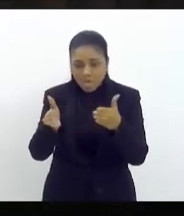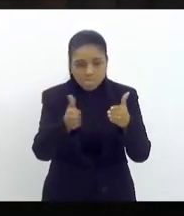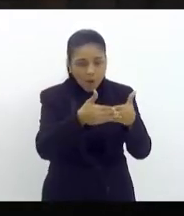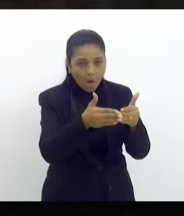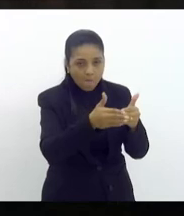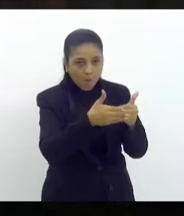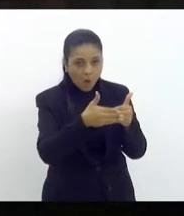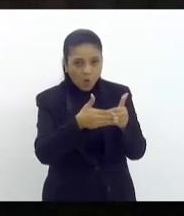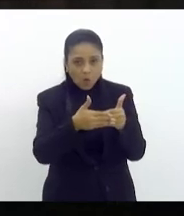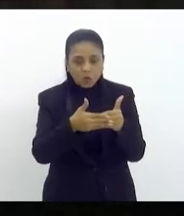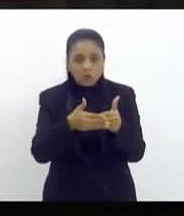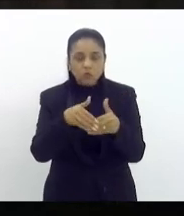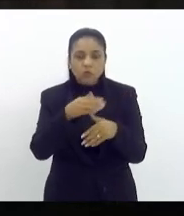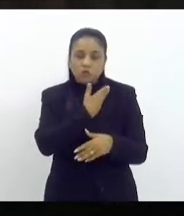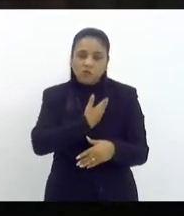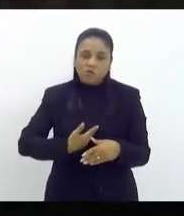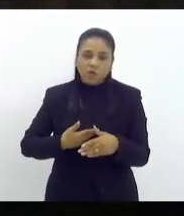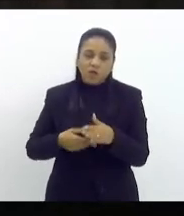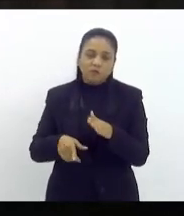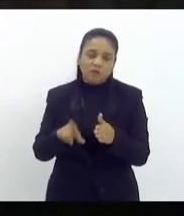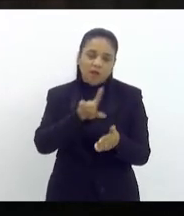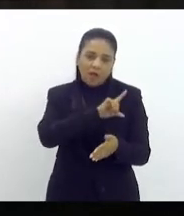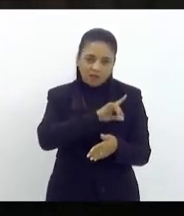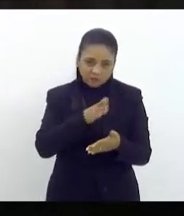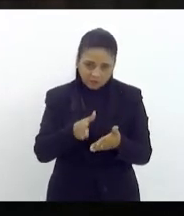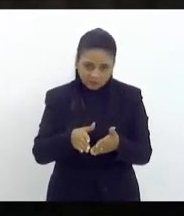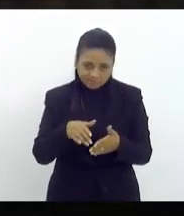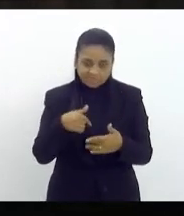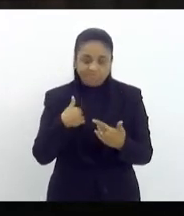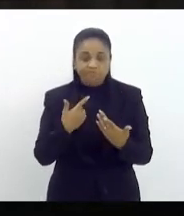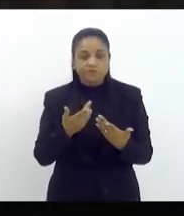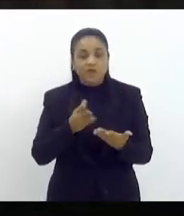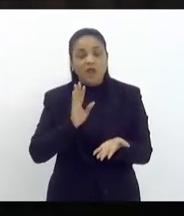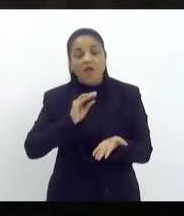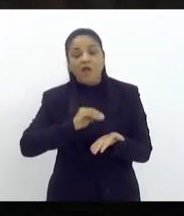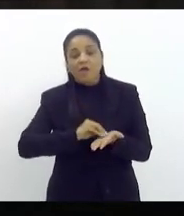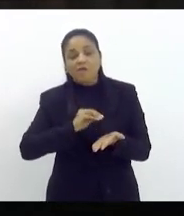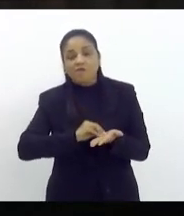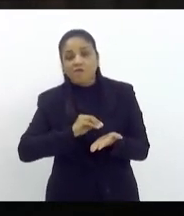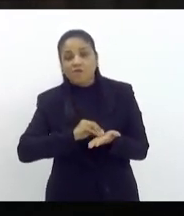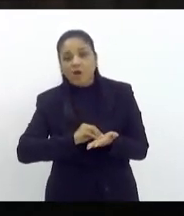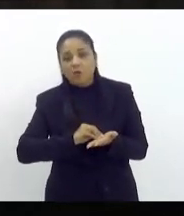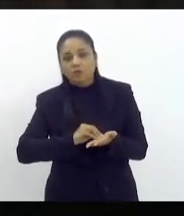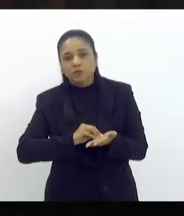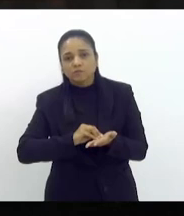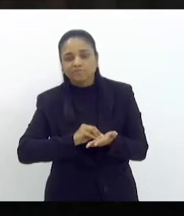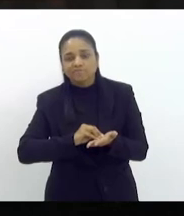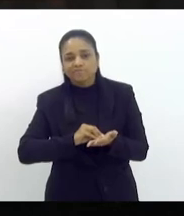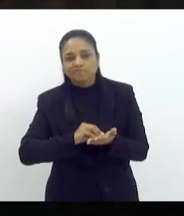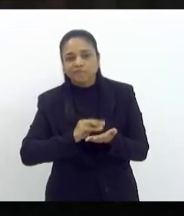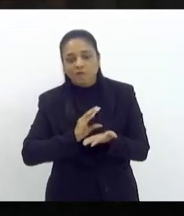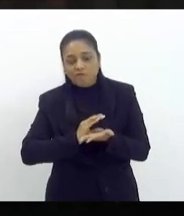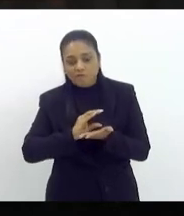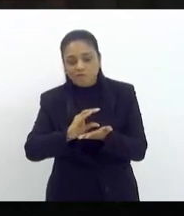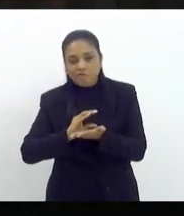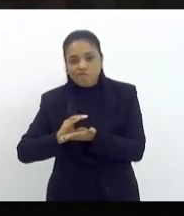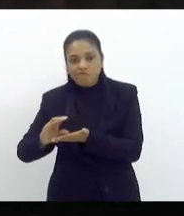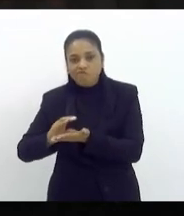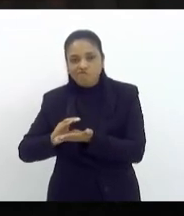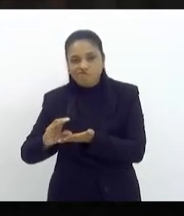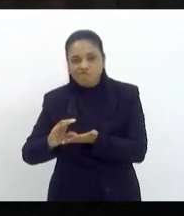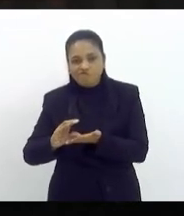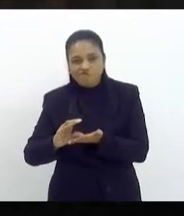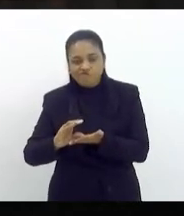governo e o argumento era sempre a falta de verbas é de responsabilidade